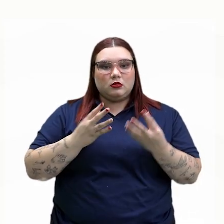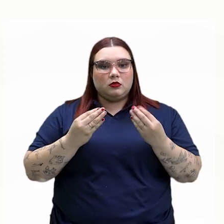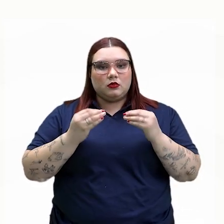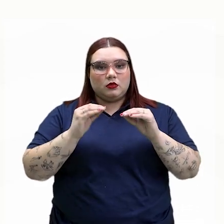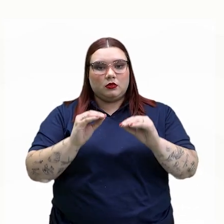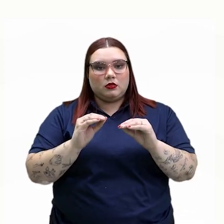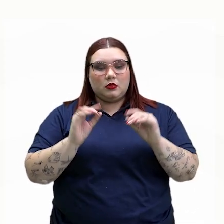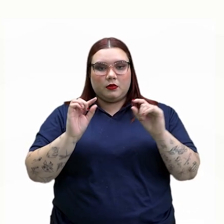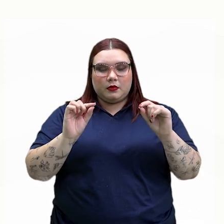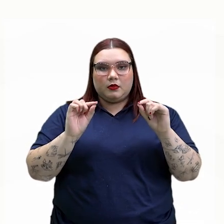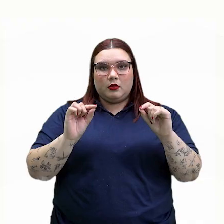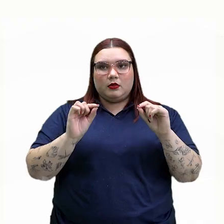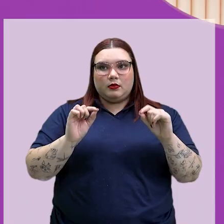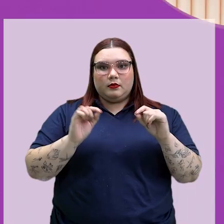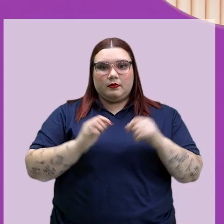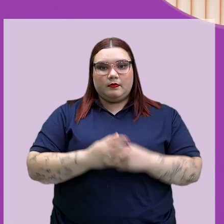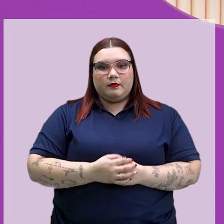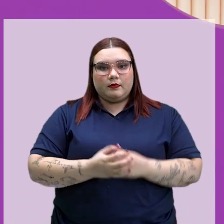estiver